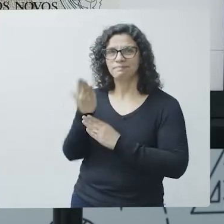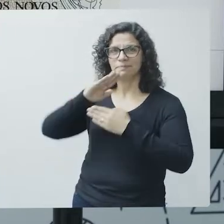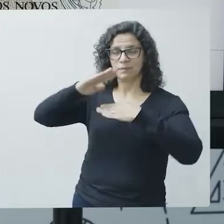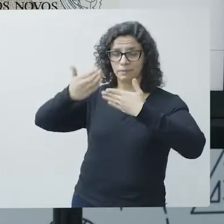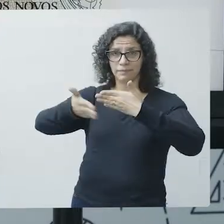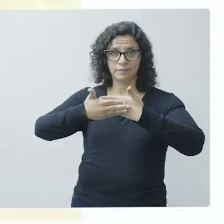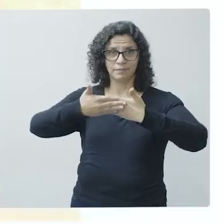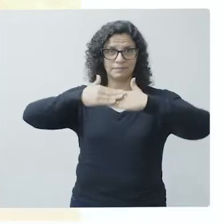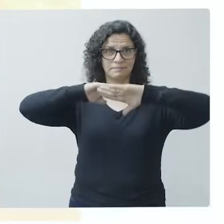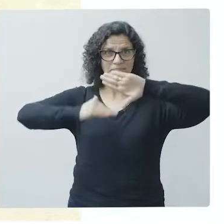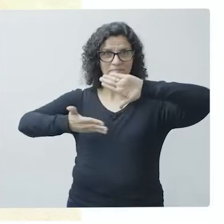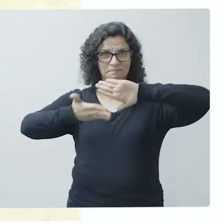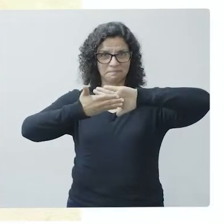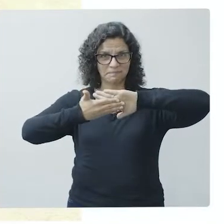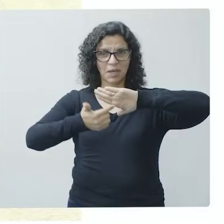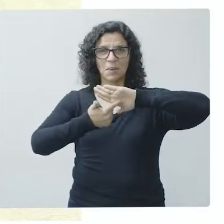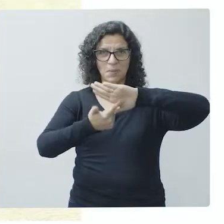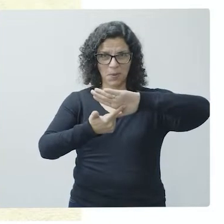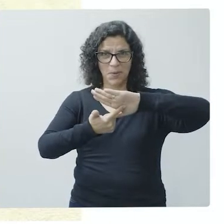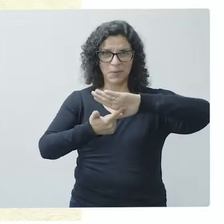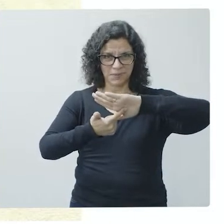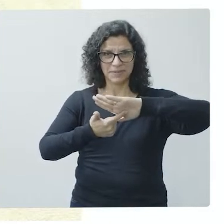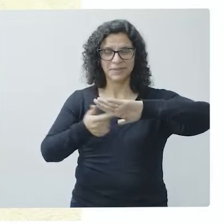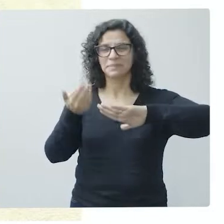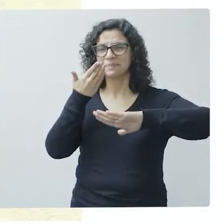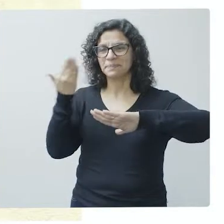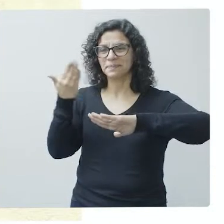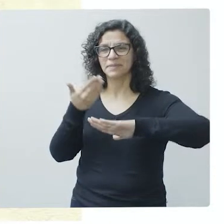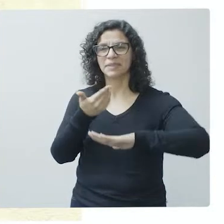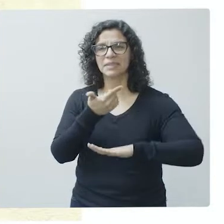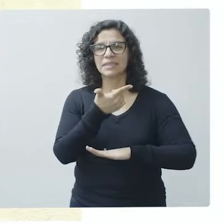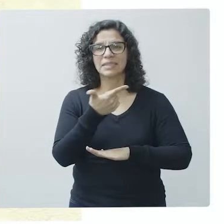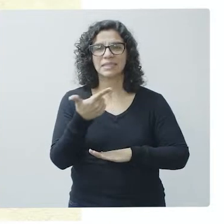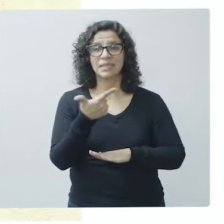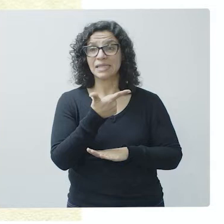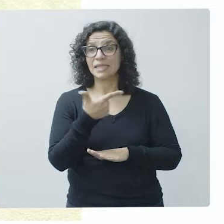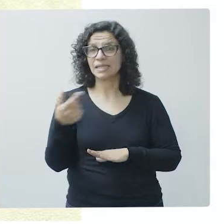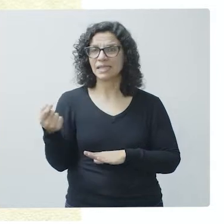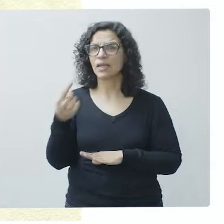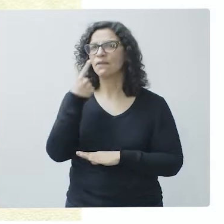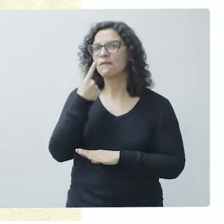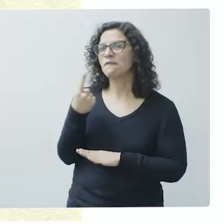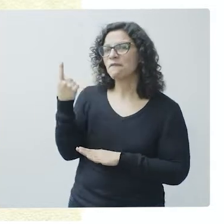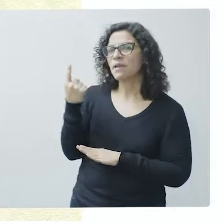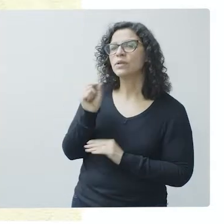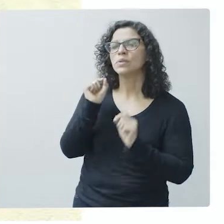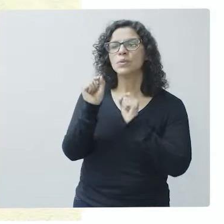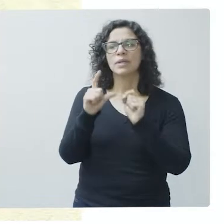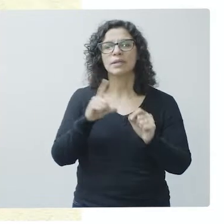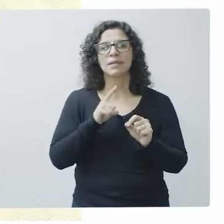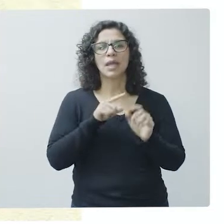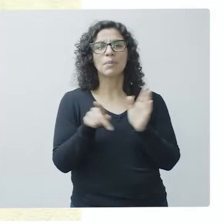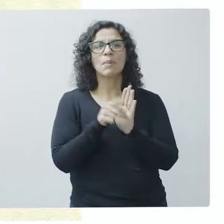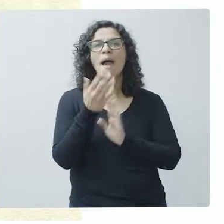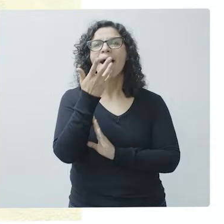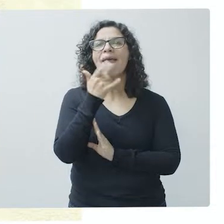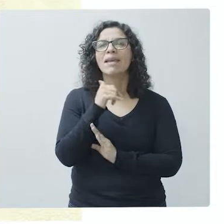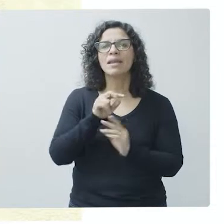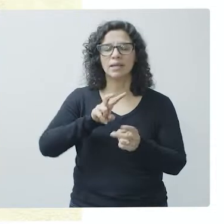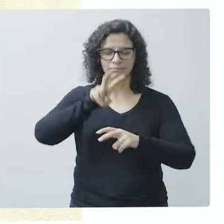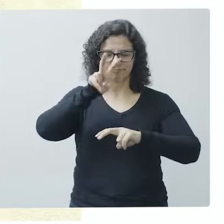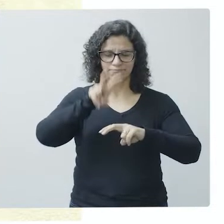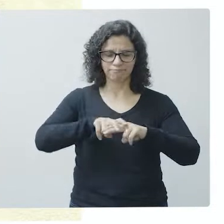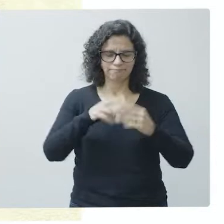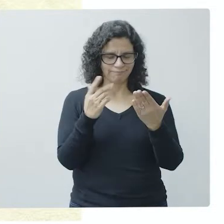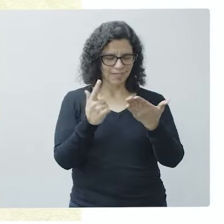parte de trás, né, o verso dessa cédula. E chamo a atenção de vocês para quê? Para essa criança